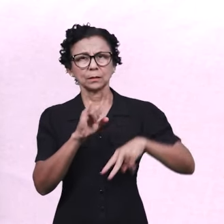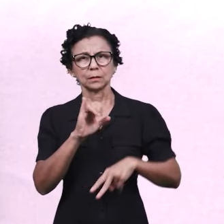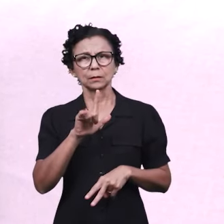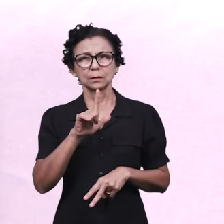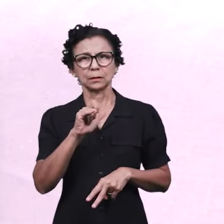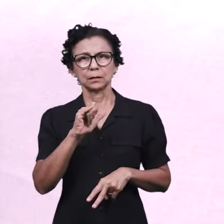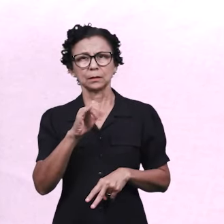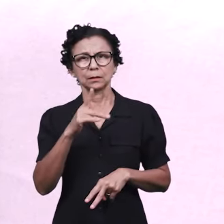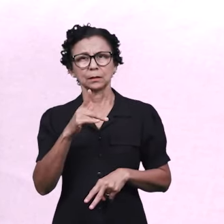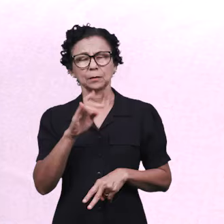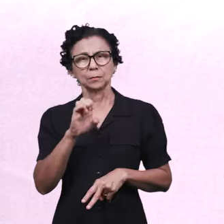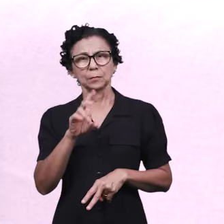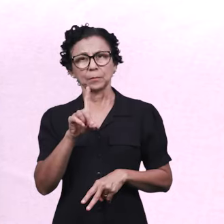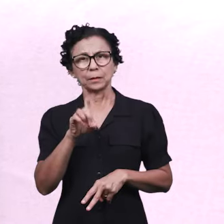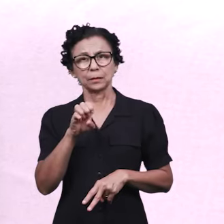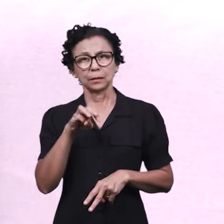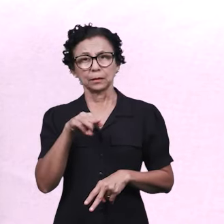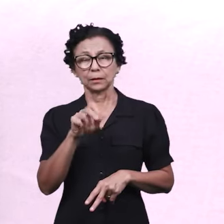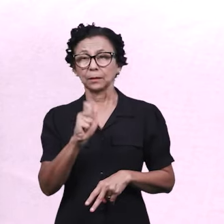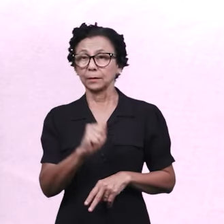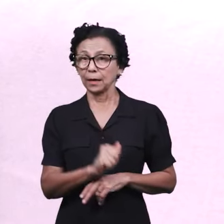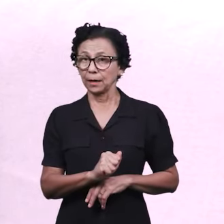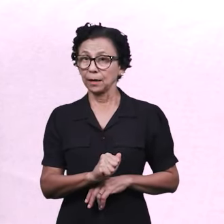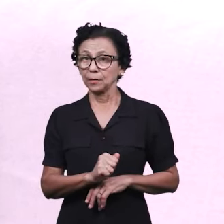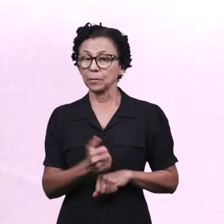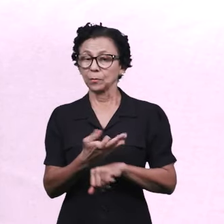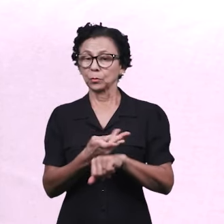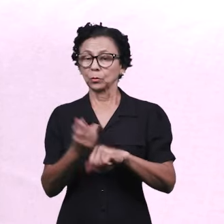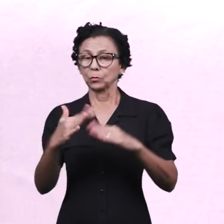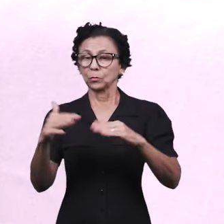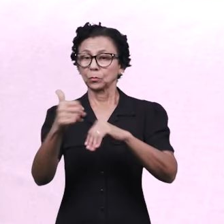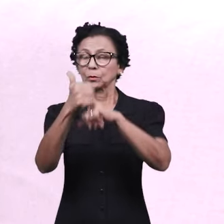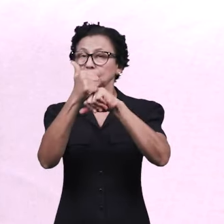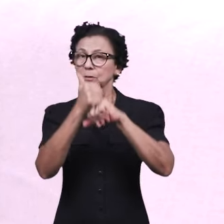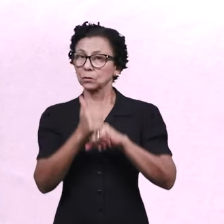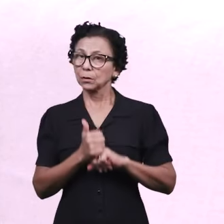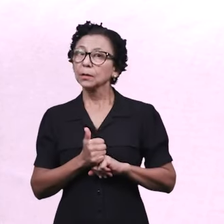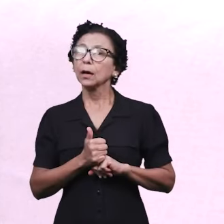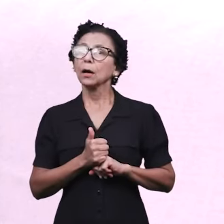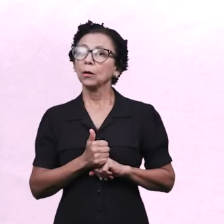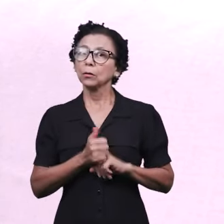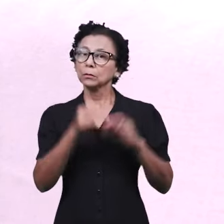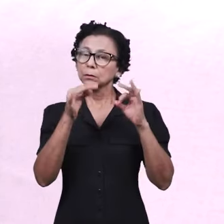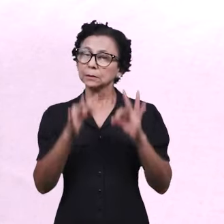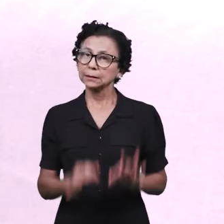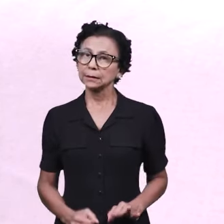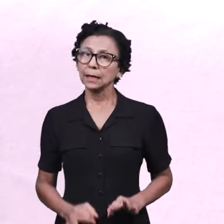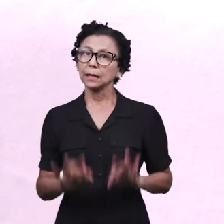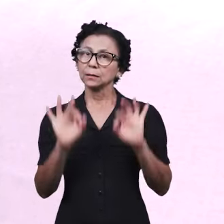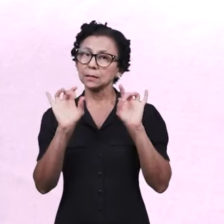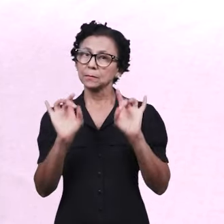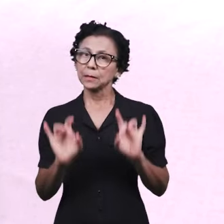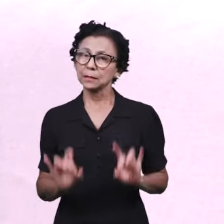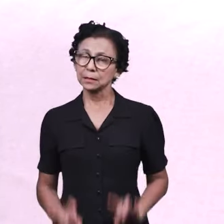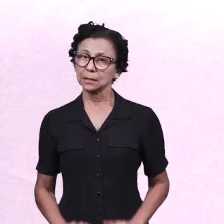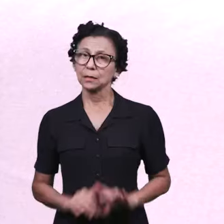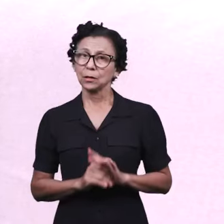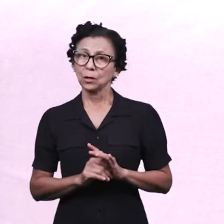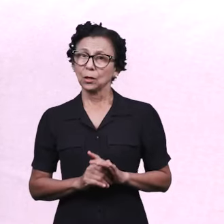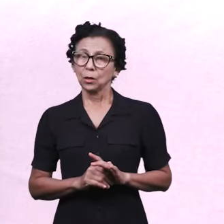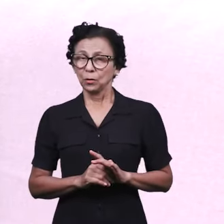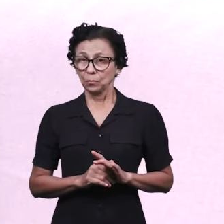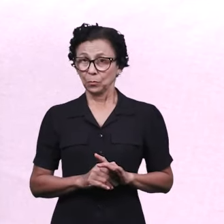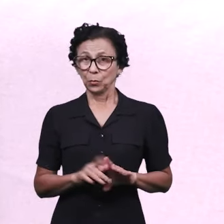profissional que saiba identificar os procedimentos que esse paciente consegue fazer porque como é a gordura do lipedema é uma